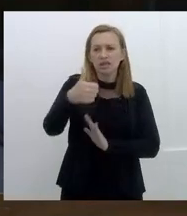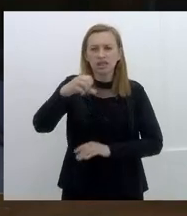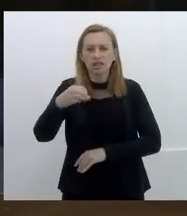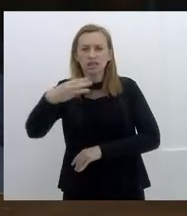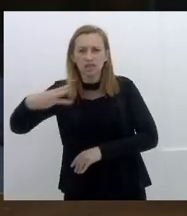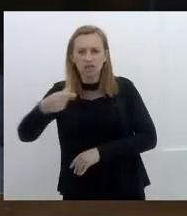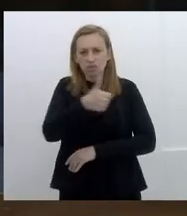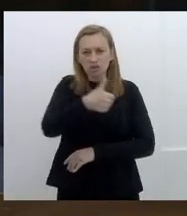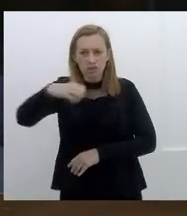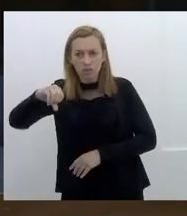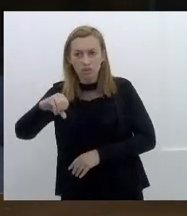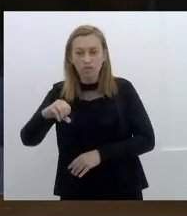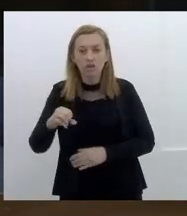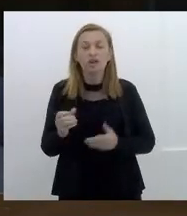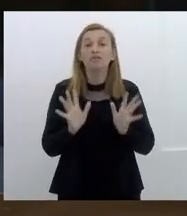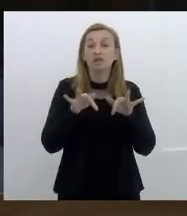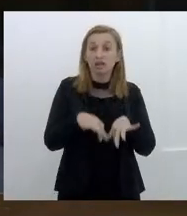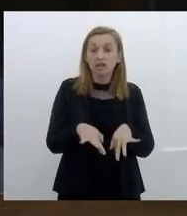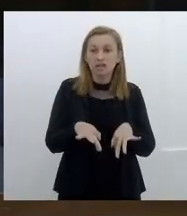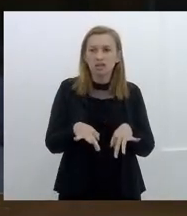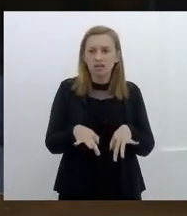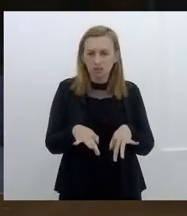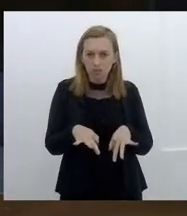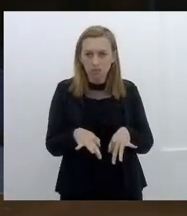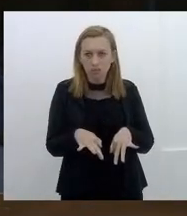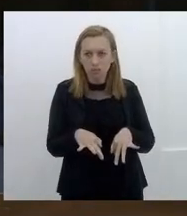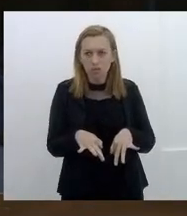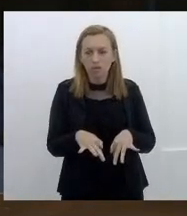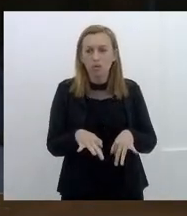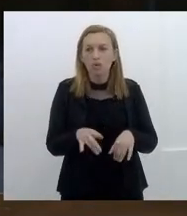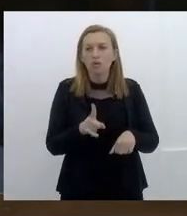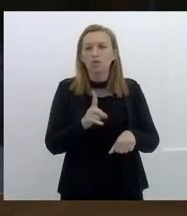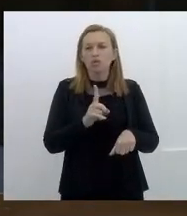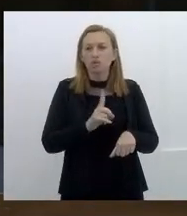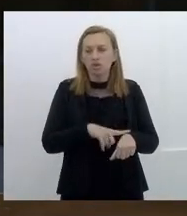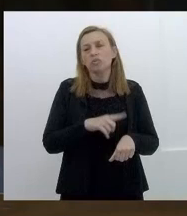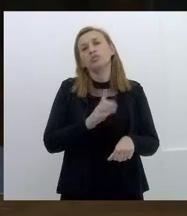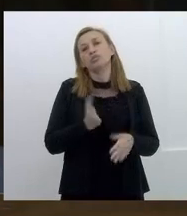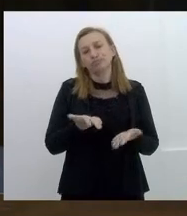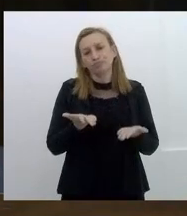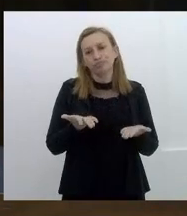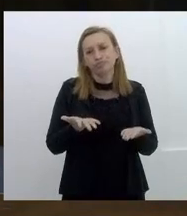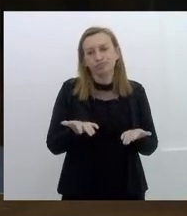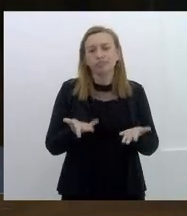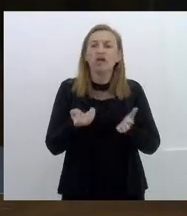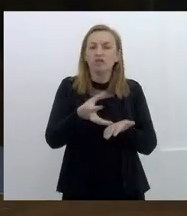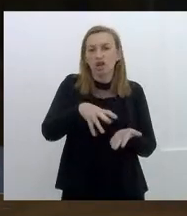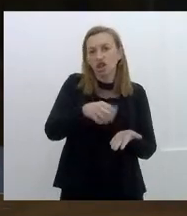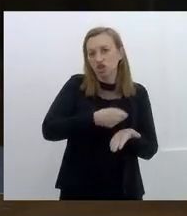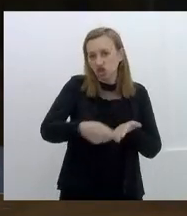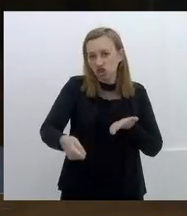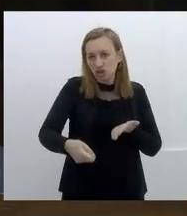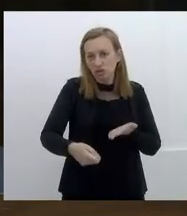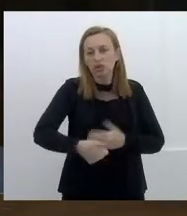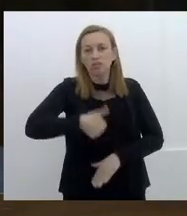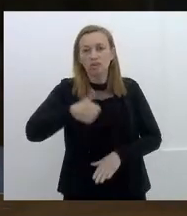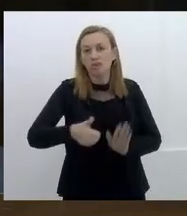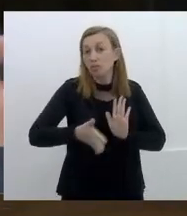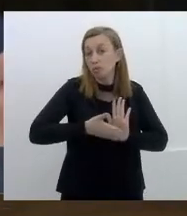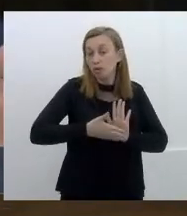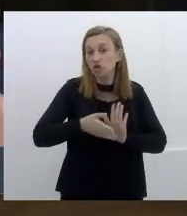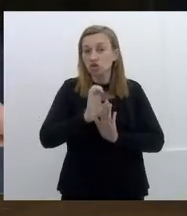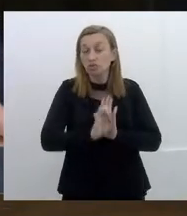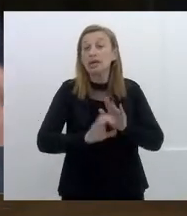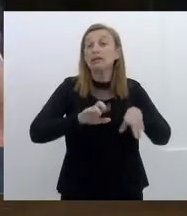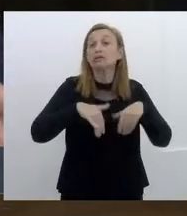103/2019 acabando com o regulamento temporal que tava tava escrito na primeira na primeira proposta